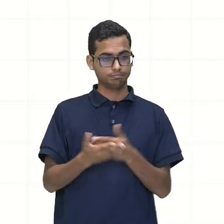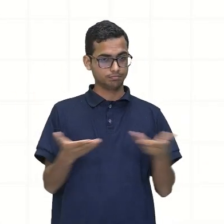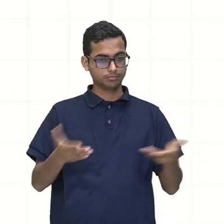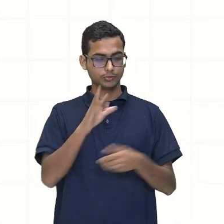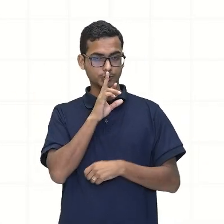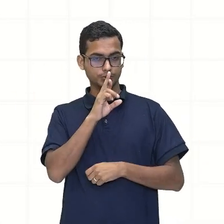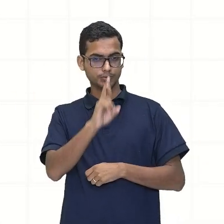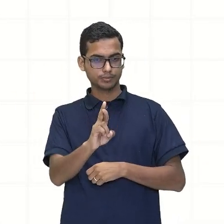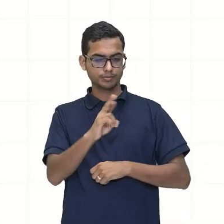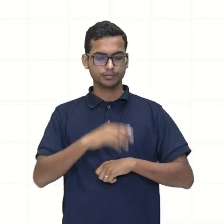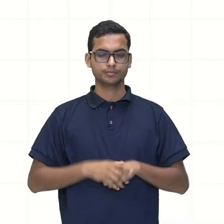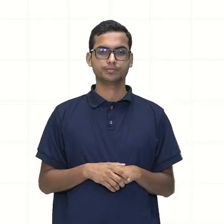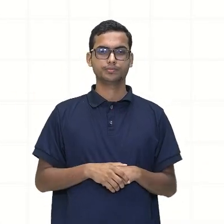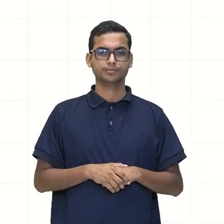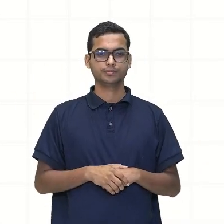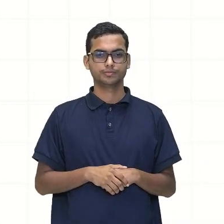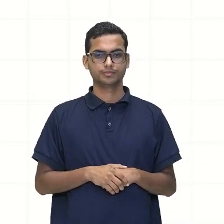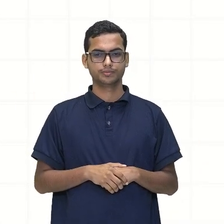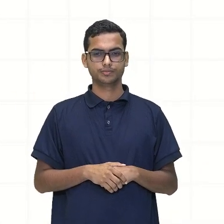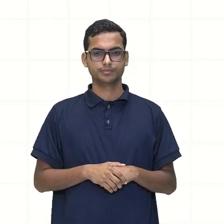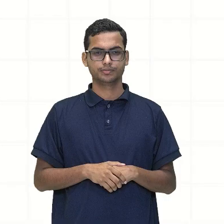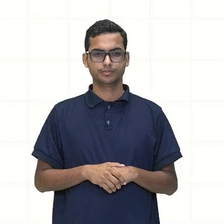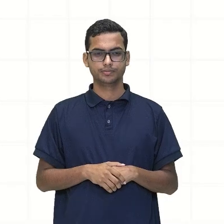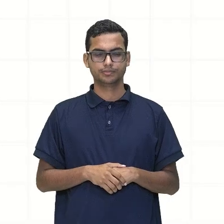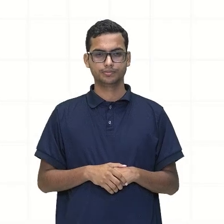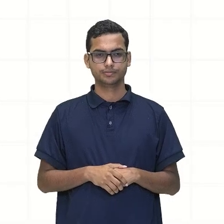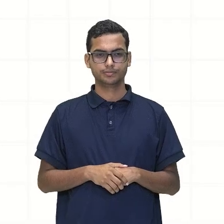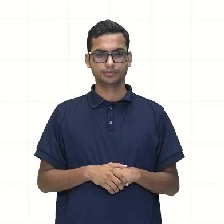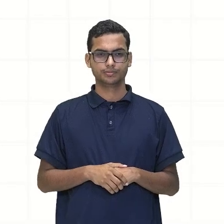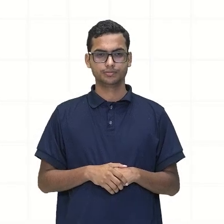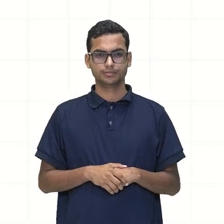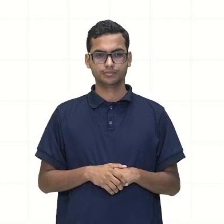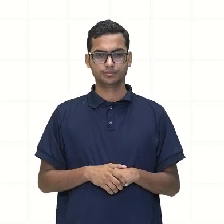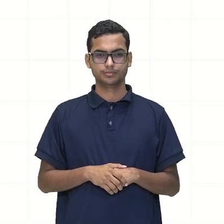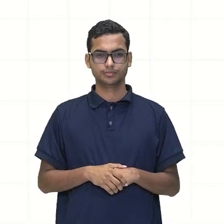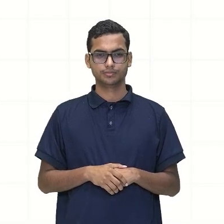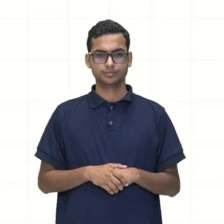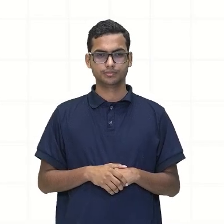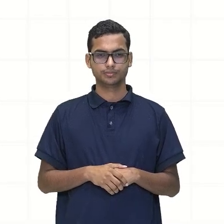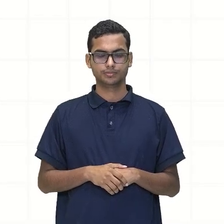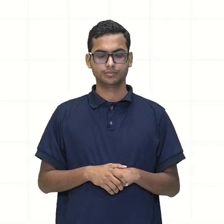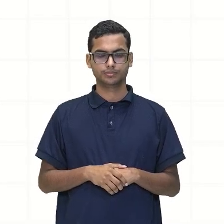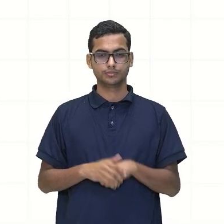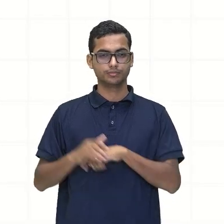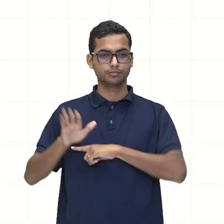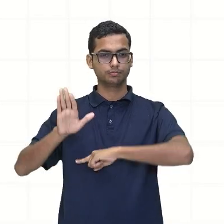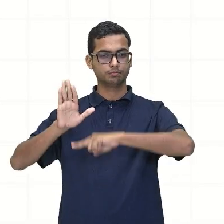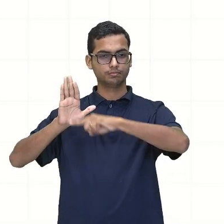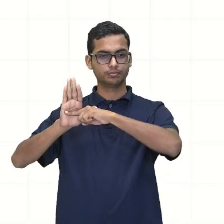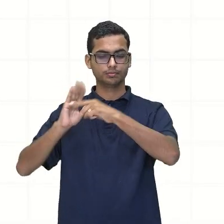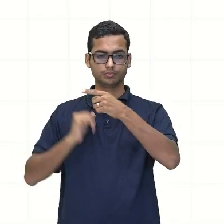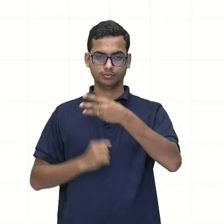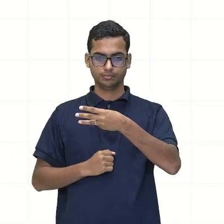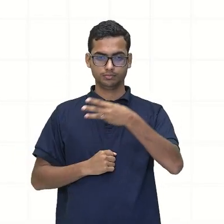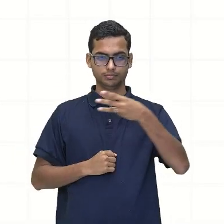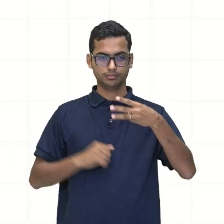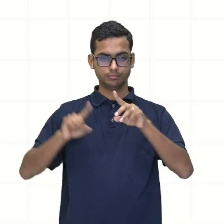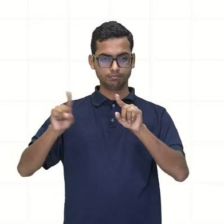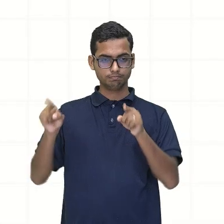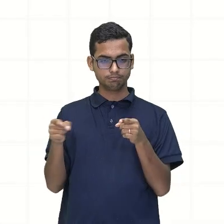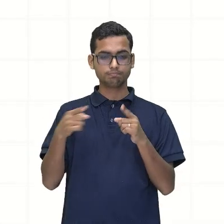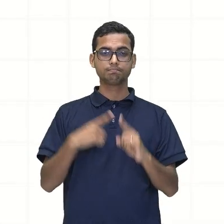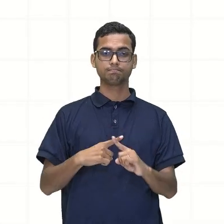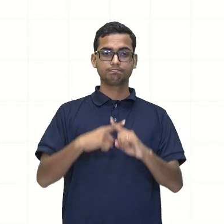vai dar. Então, vou colocar aqui do lado, ó, menos 33 vezes